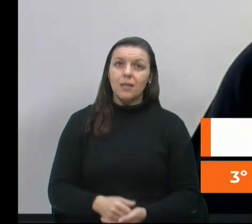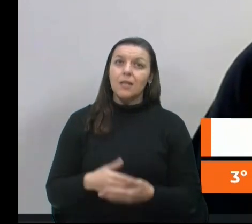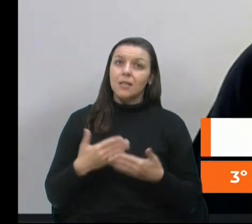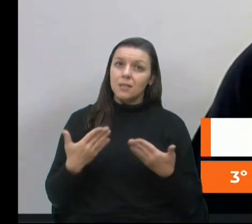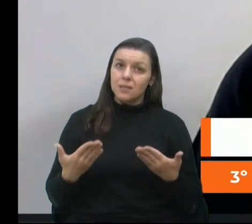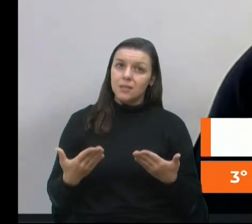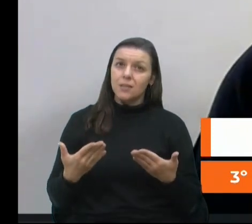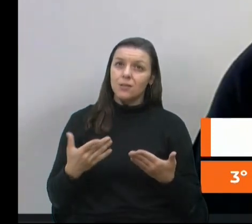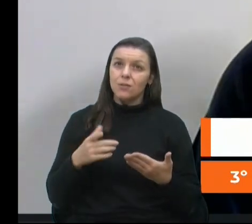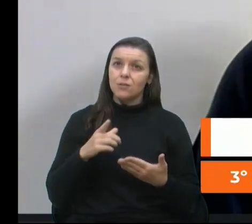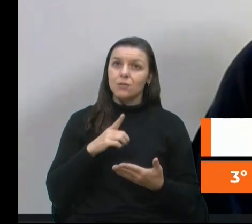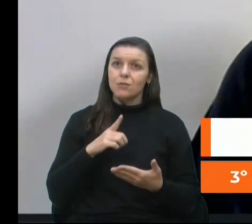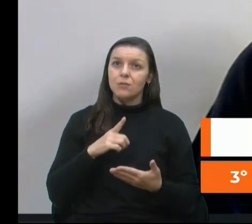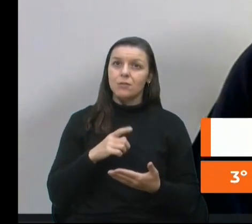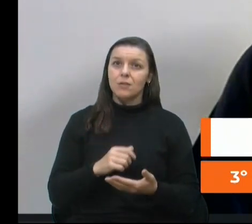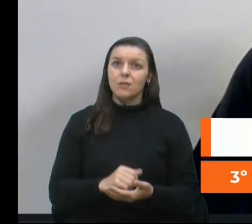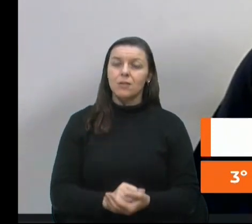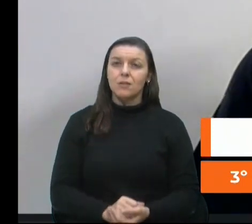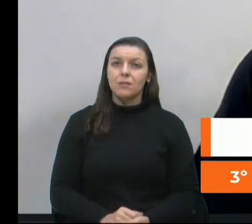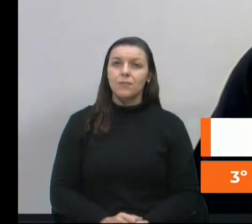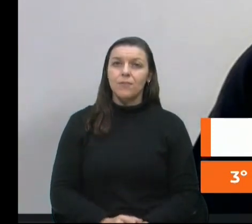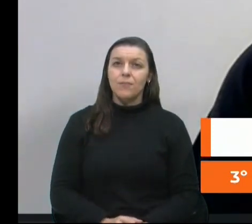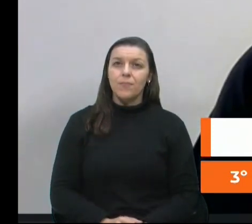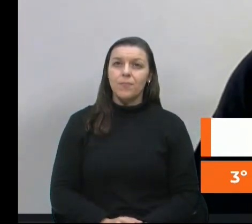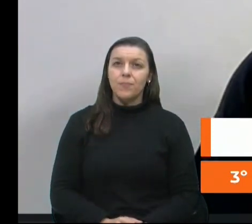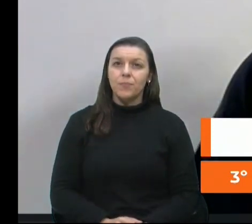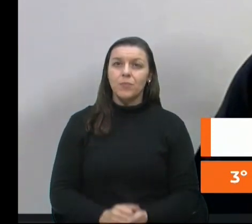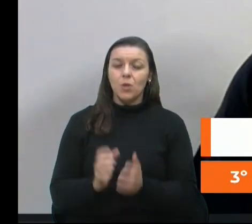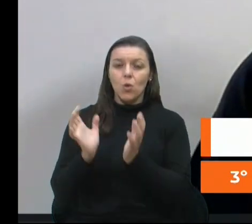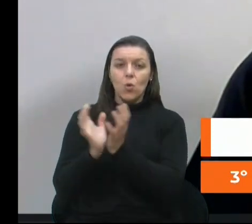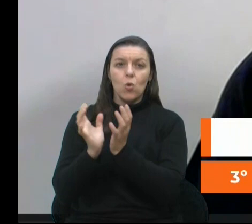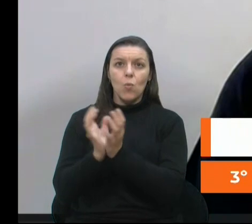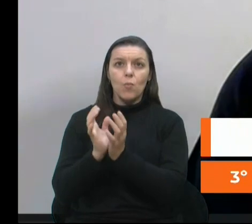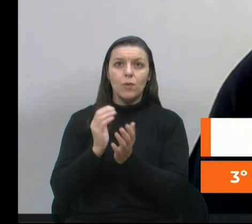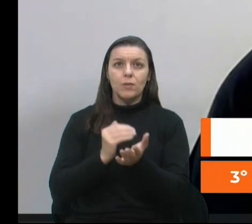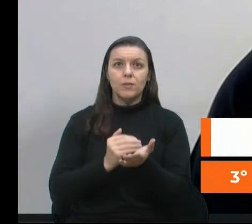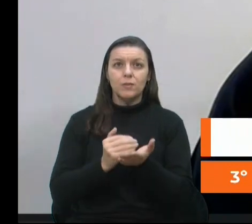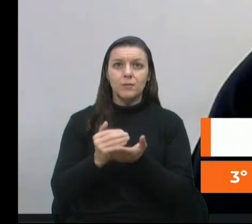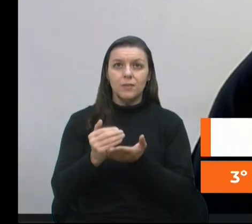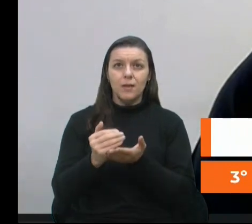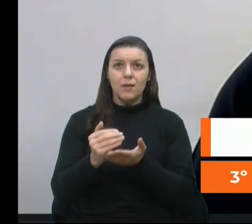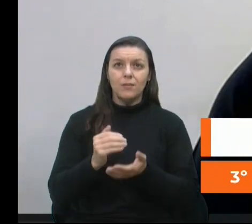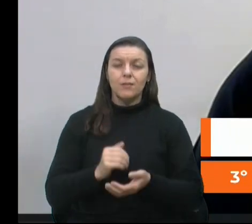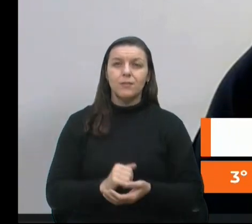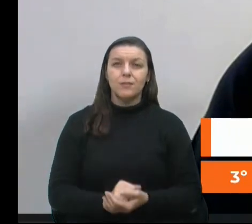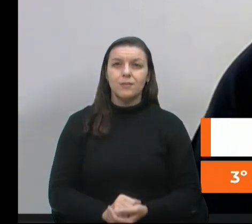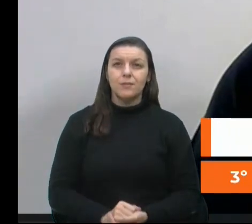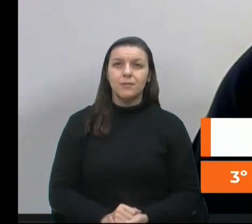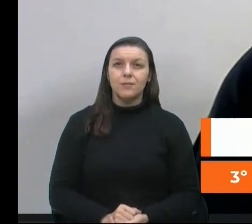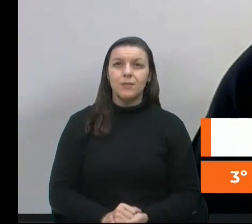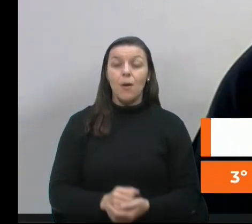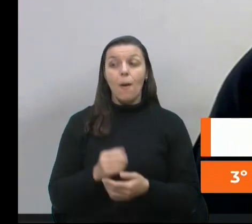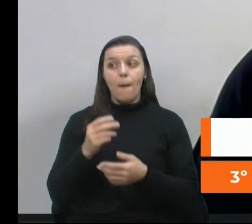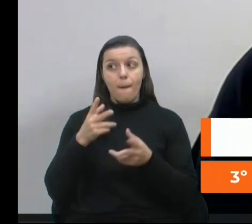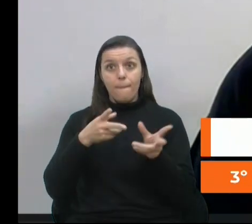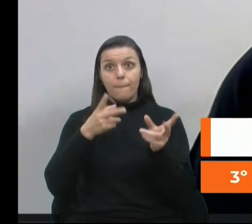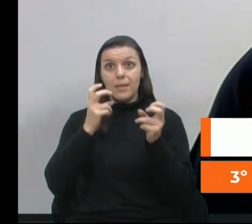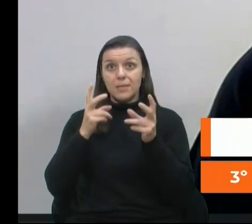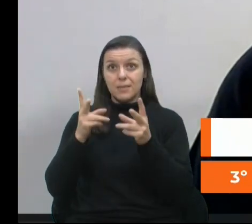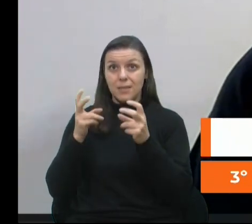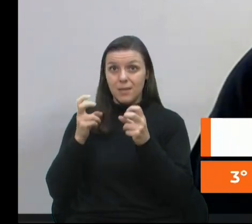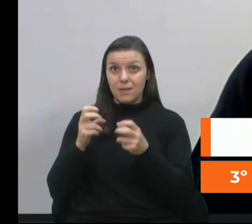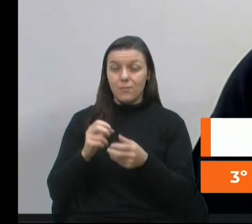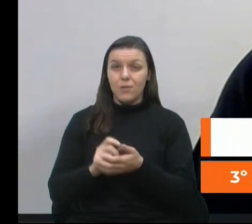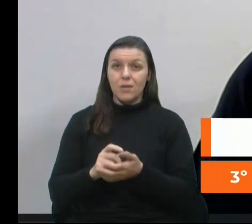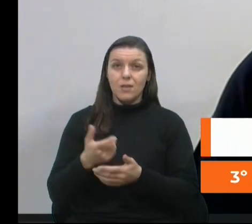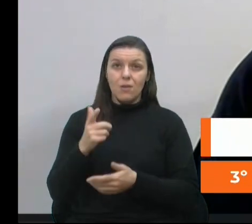isso, esse foi o grupo que inicialmente foi visto como superdotado. Percebam que aí a gente não